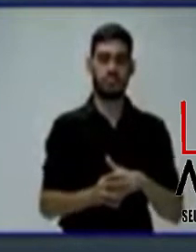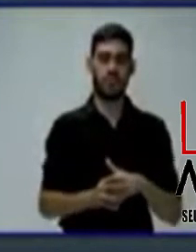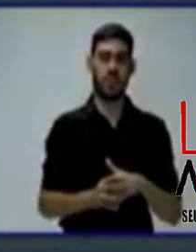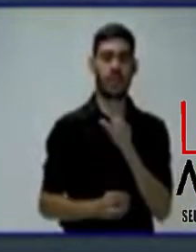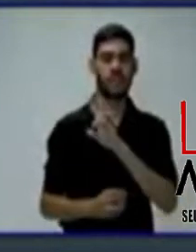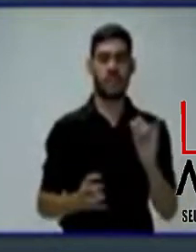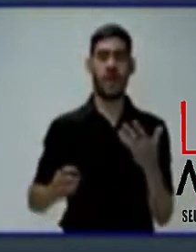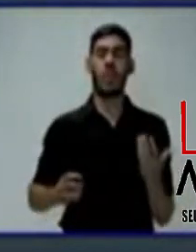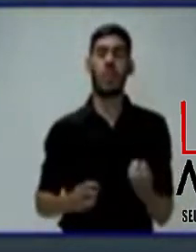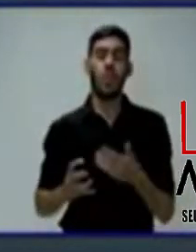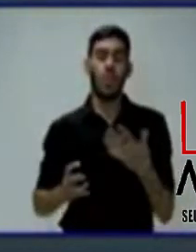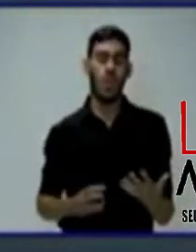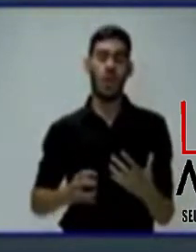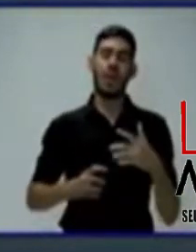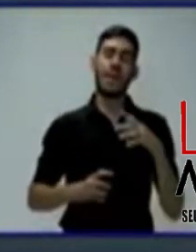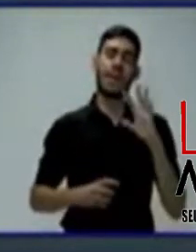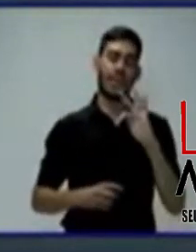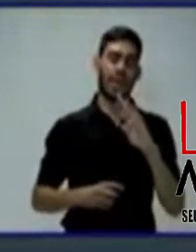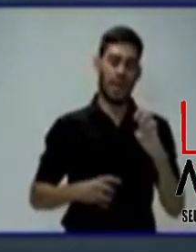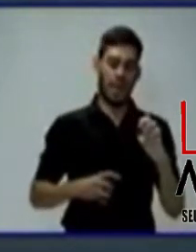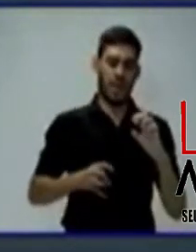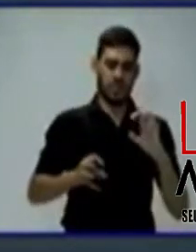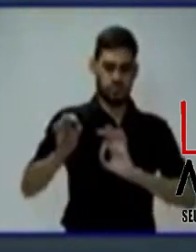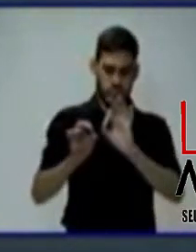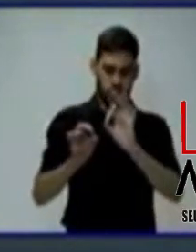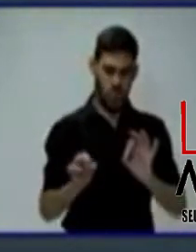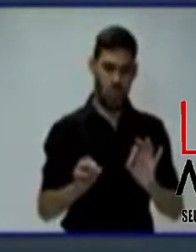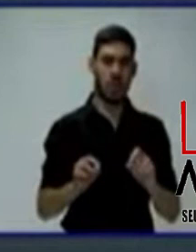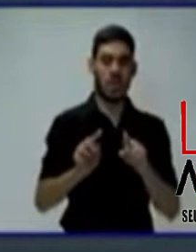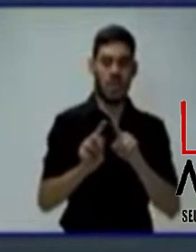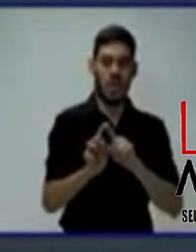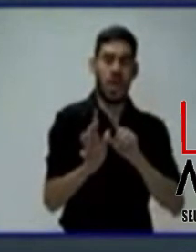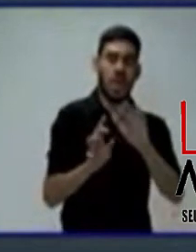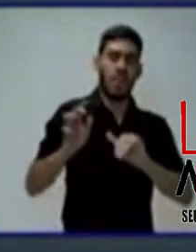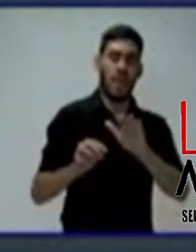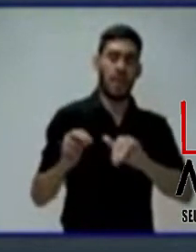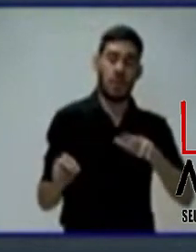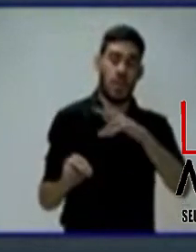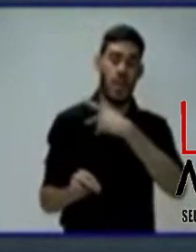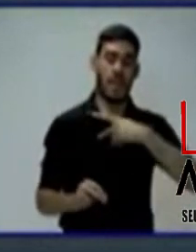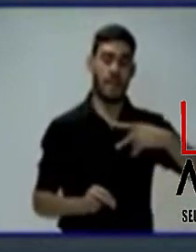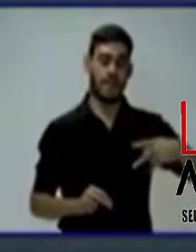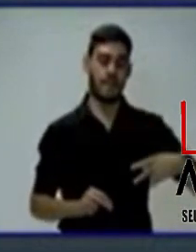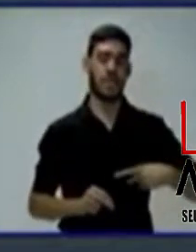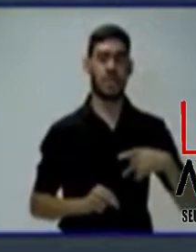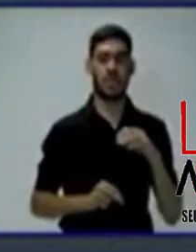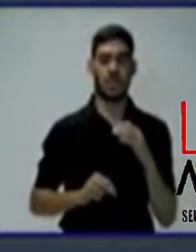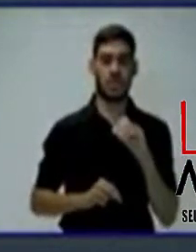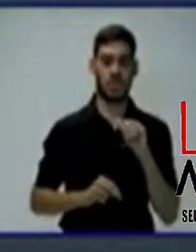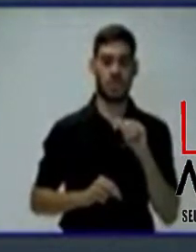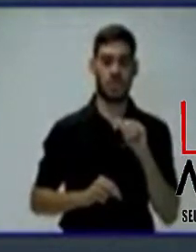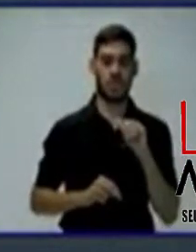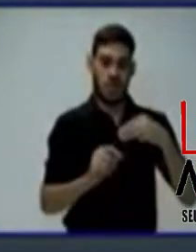serem designadas pelo Tribunal Regional Eleitoral, bem como a convocação do presidente da Câmara Municipal